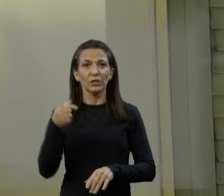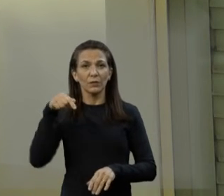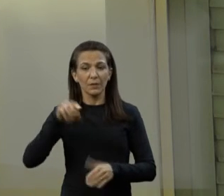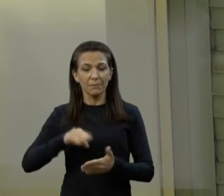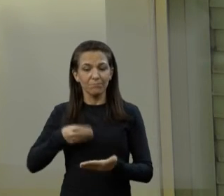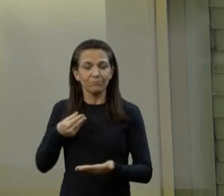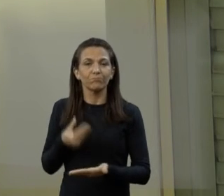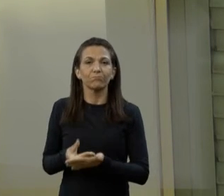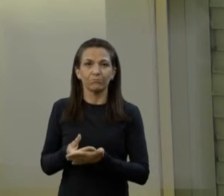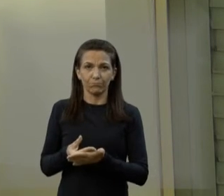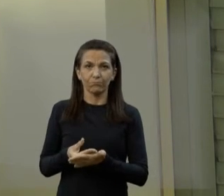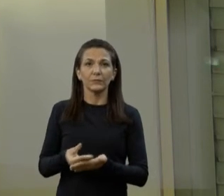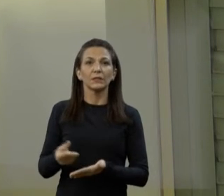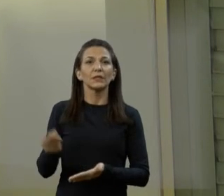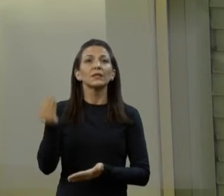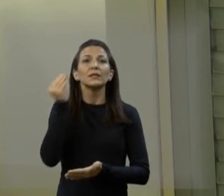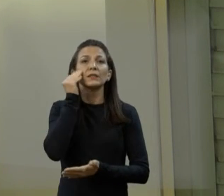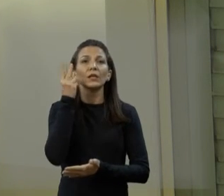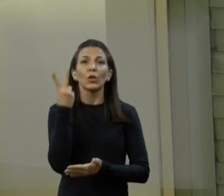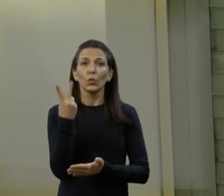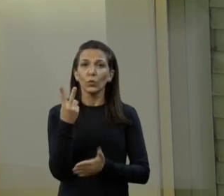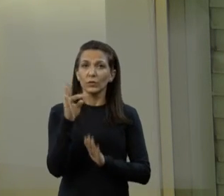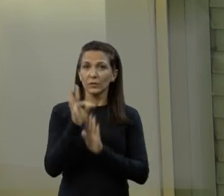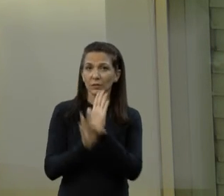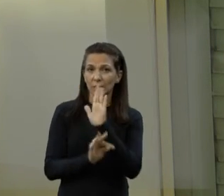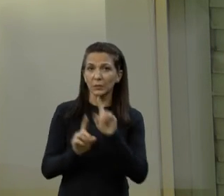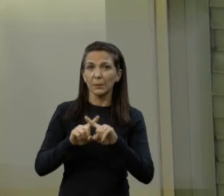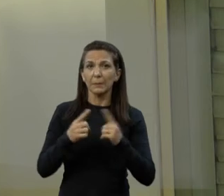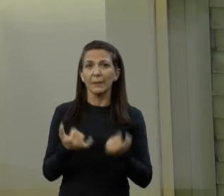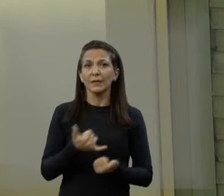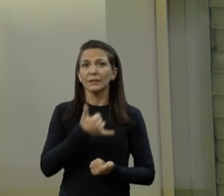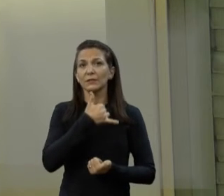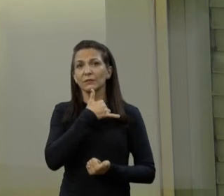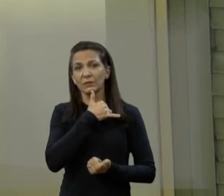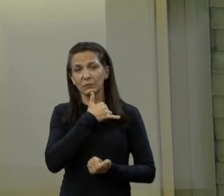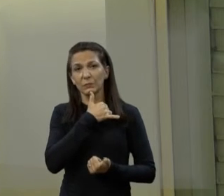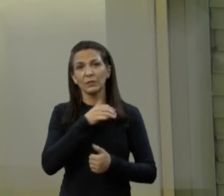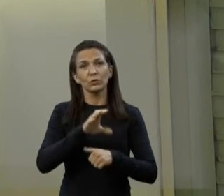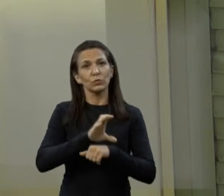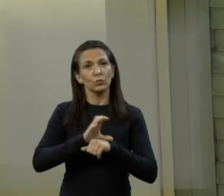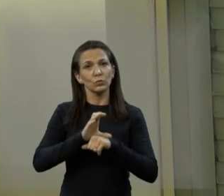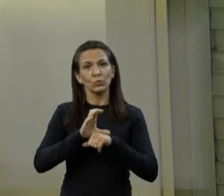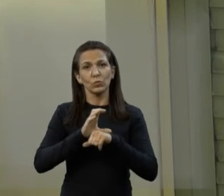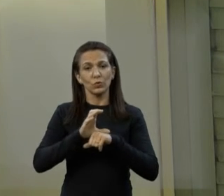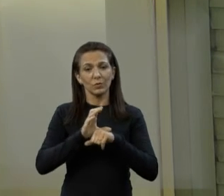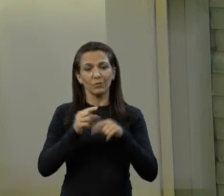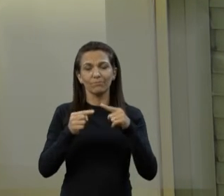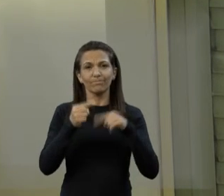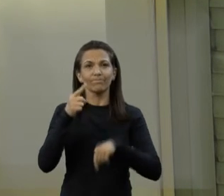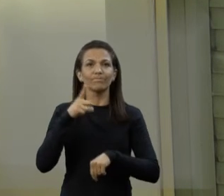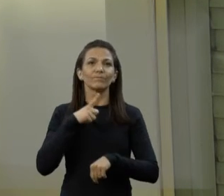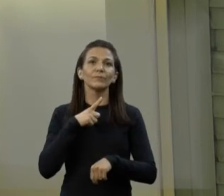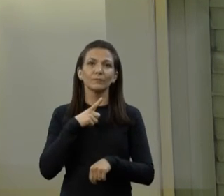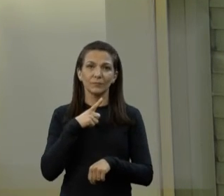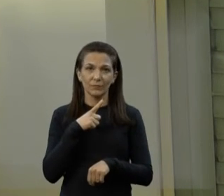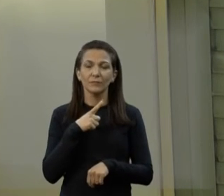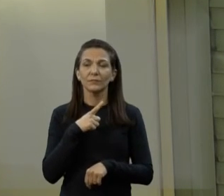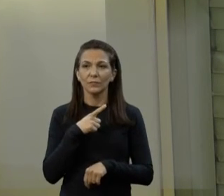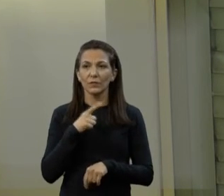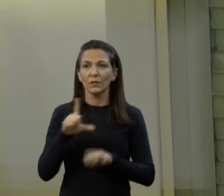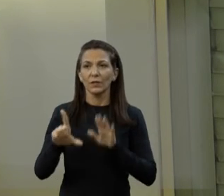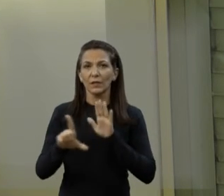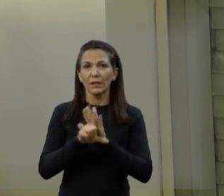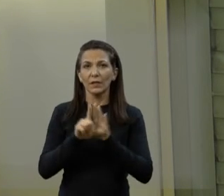eu tentei apresentar duas emendas Mas infelizmente elas foram declaradas inconstitucionais as meninas usavam